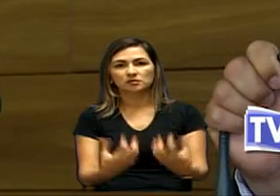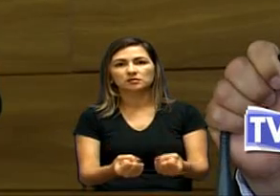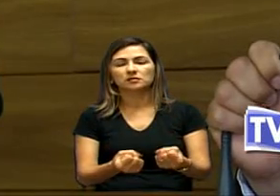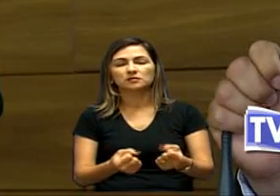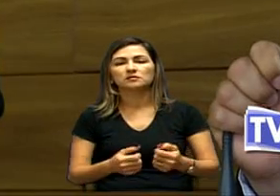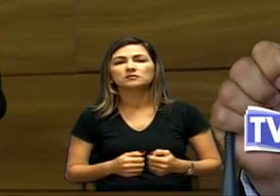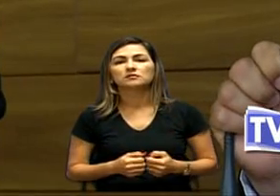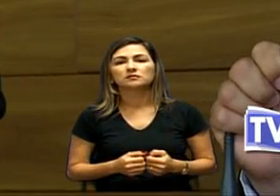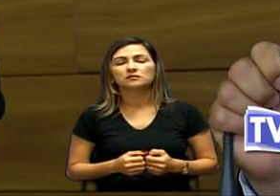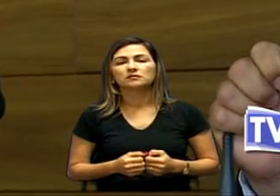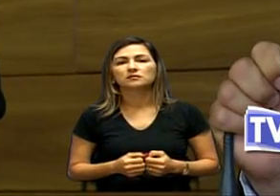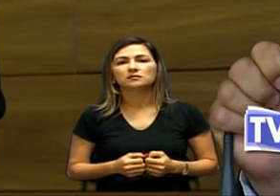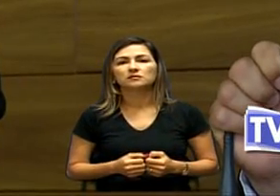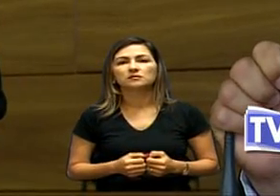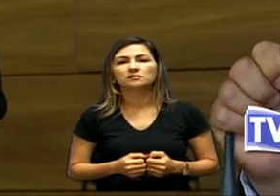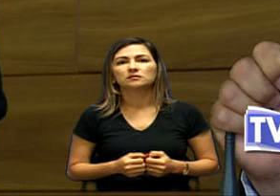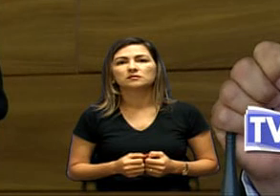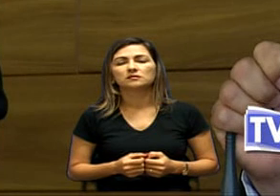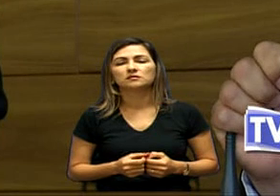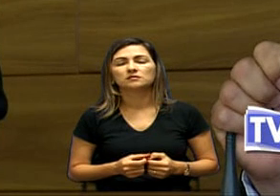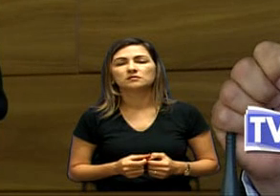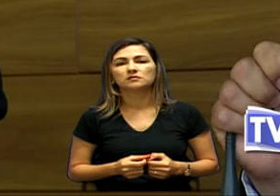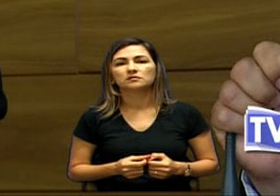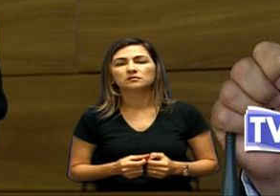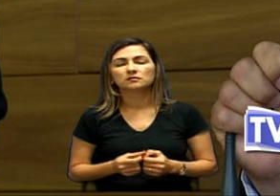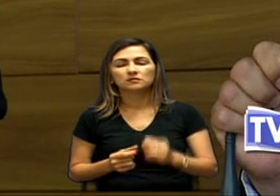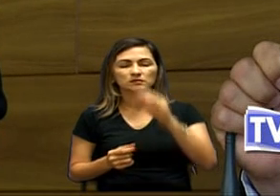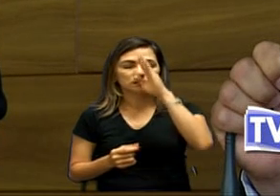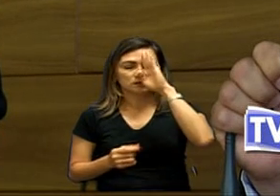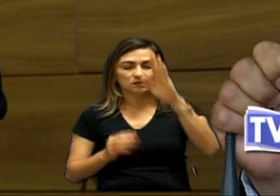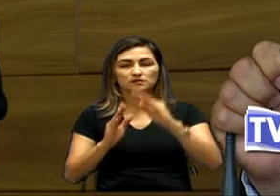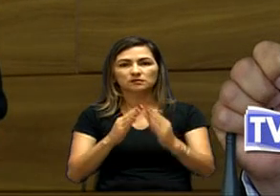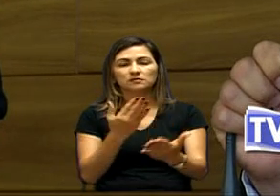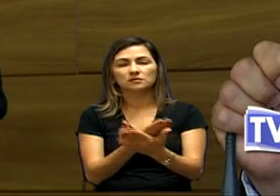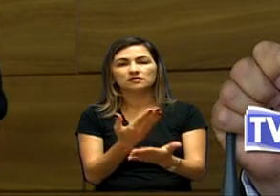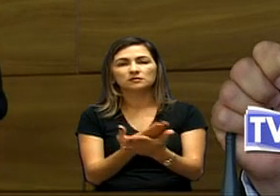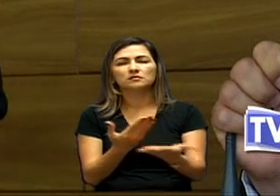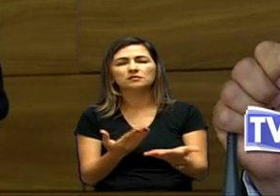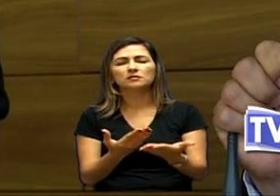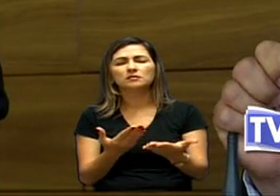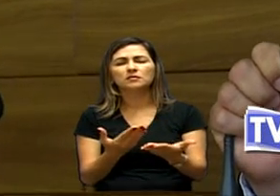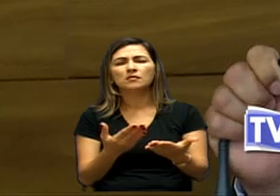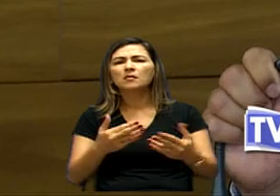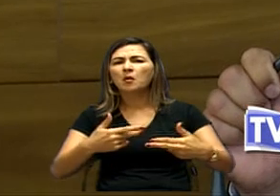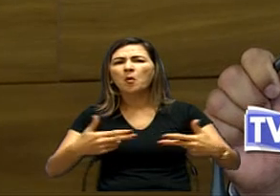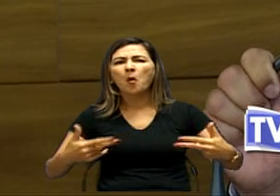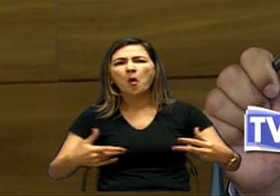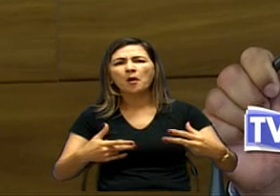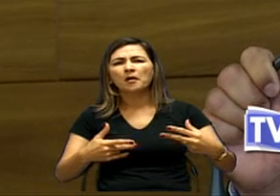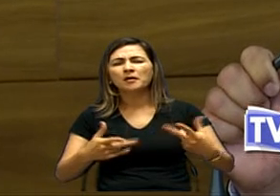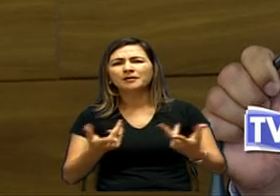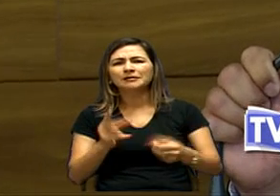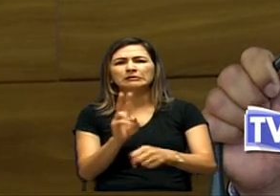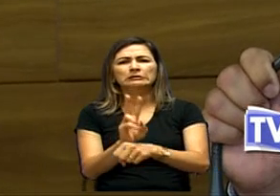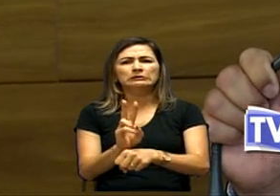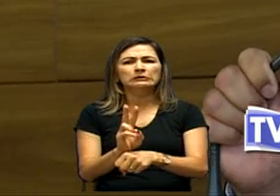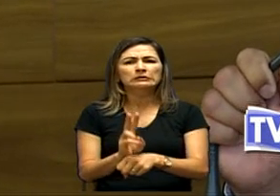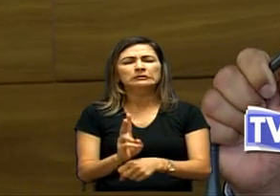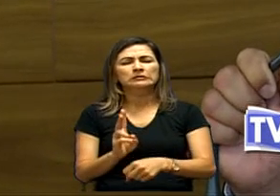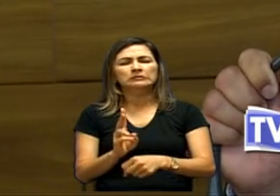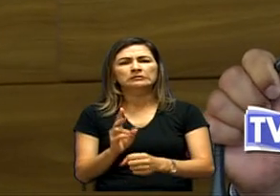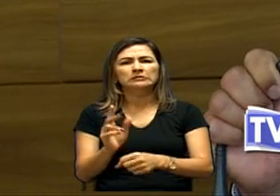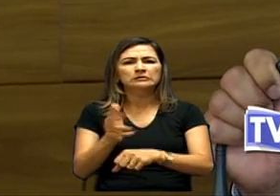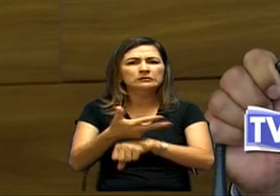nos nossos próprios municipais, principalmente nas escolas, é necessário e importante. Mas eu vejo